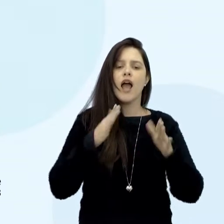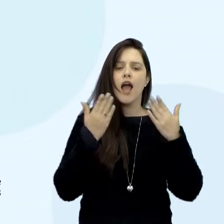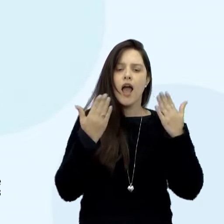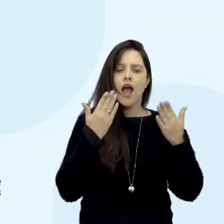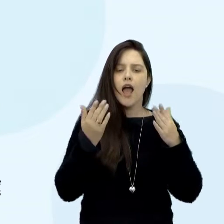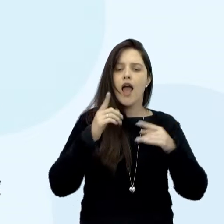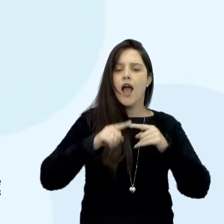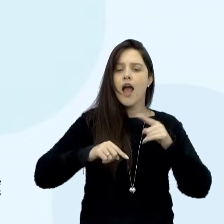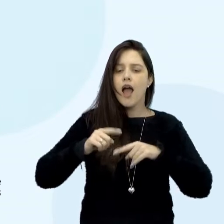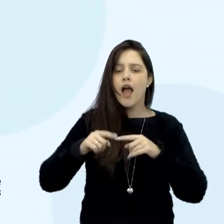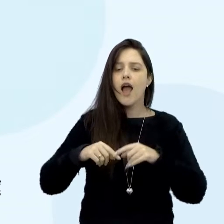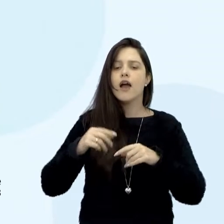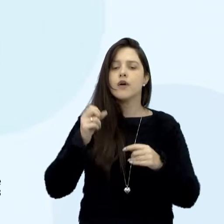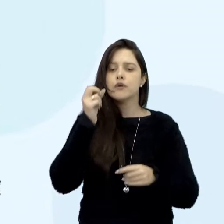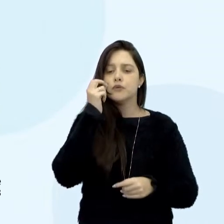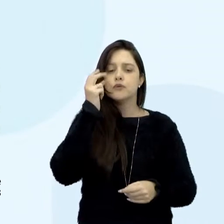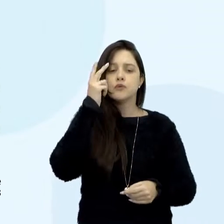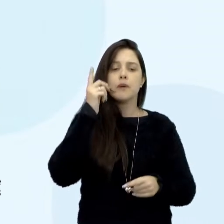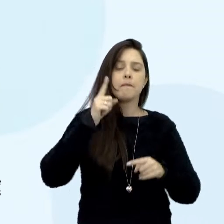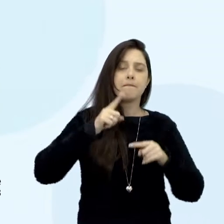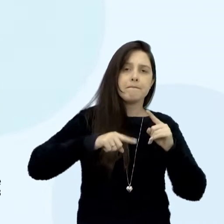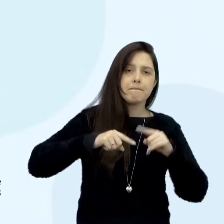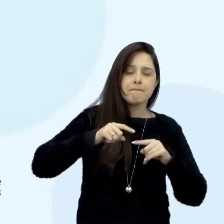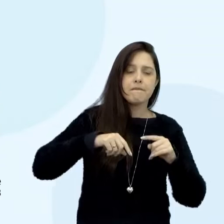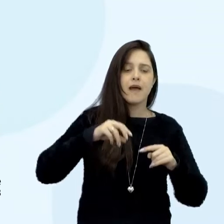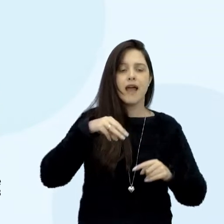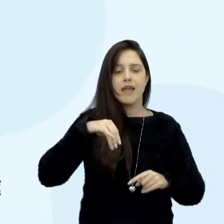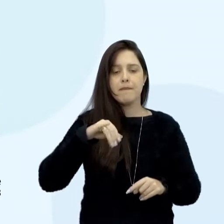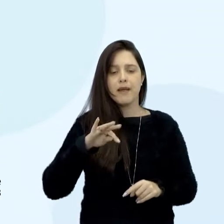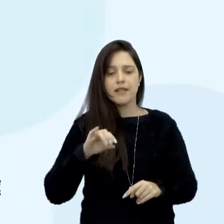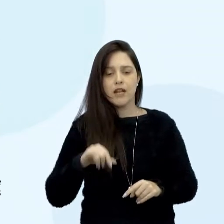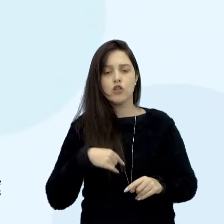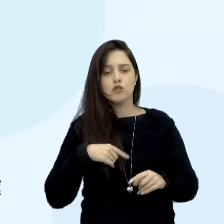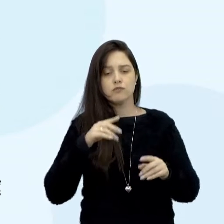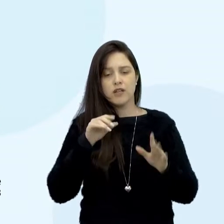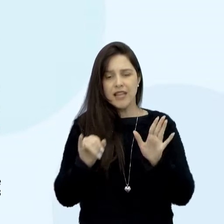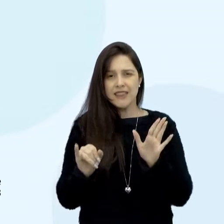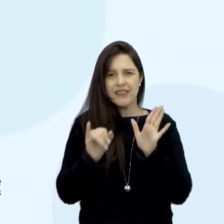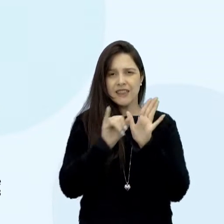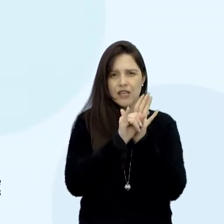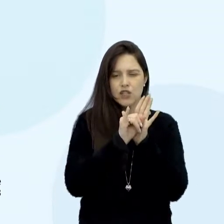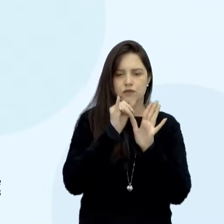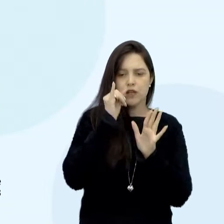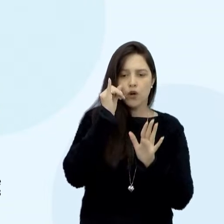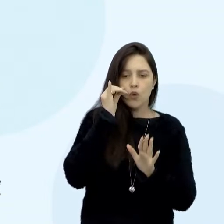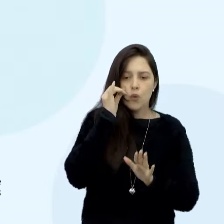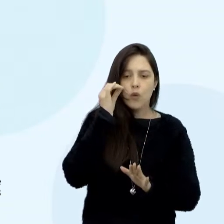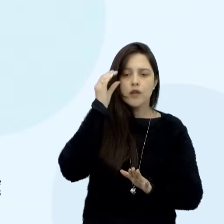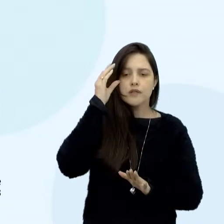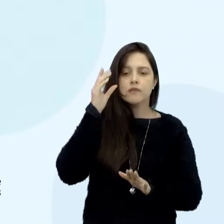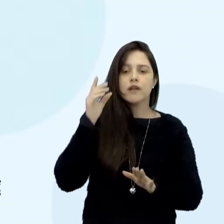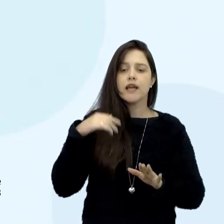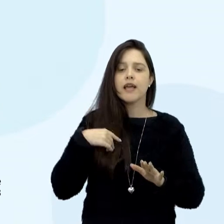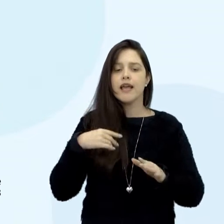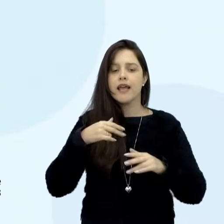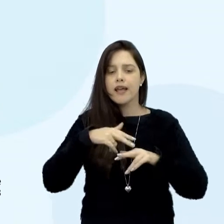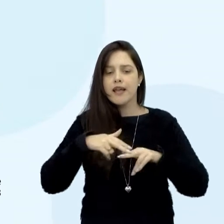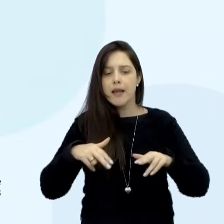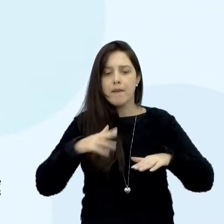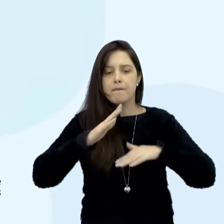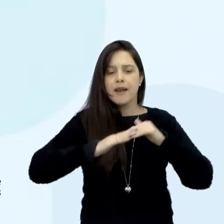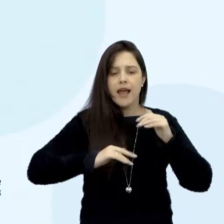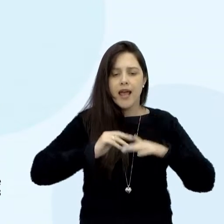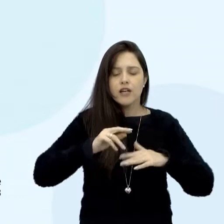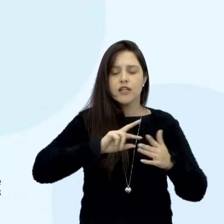cultura material e imaterial de modo a identificar conhecimentos, valores, crenças e práticas que